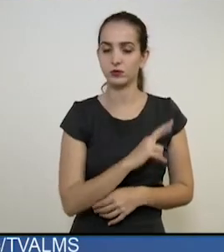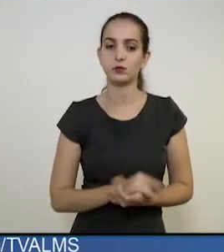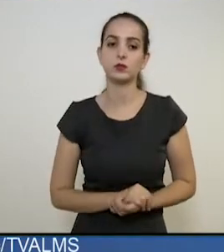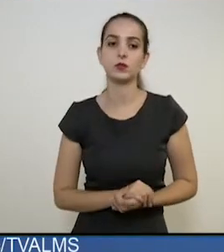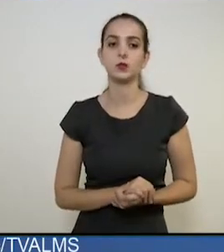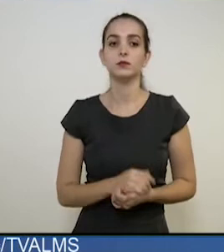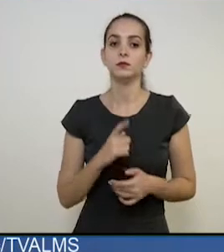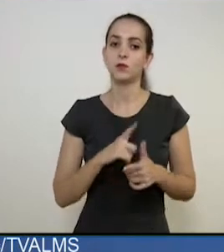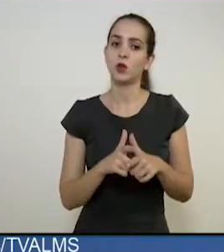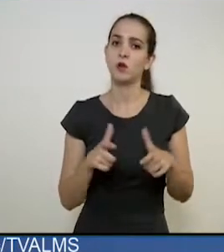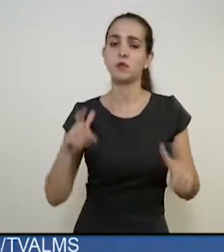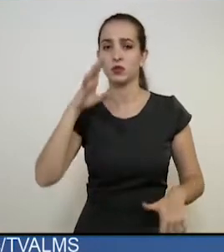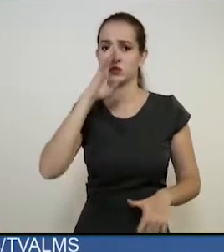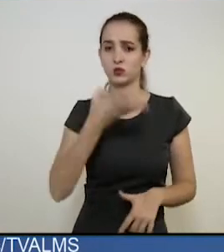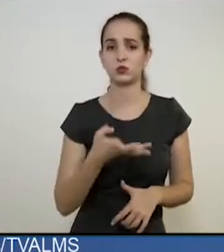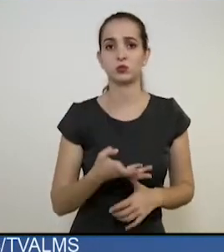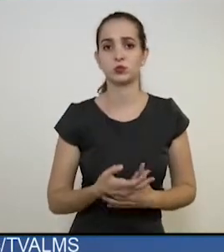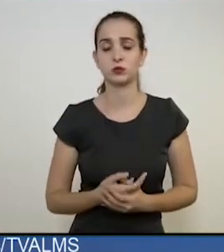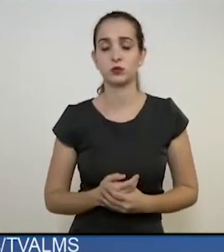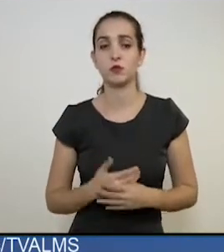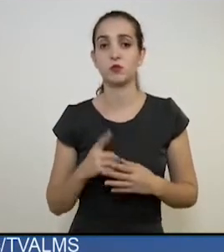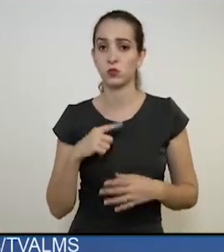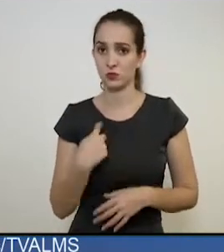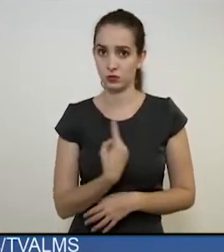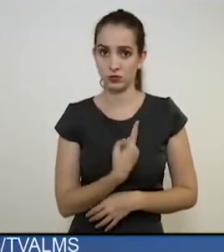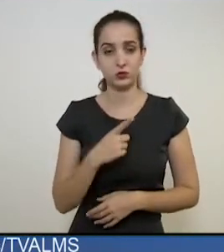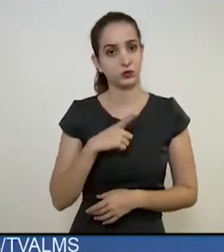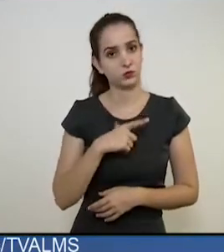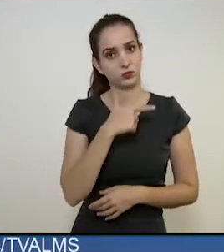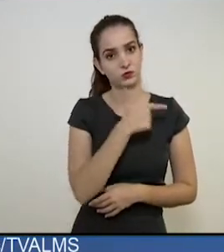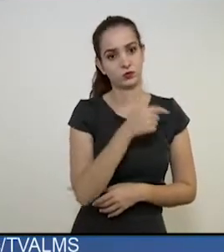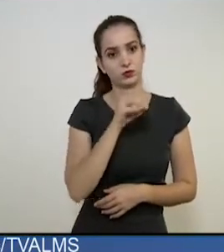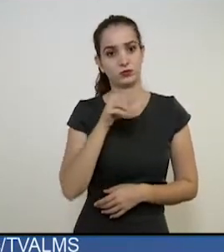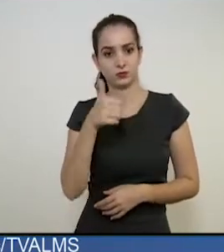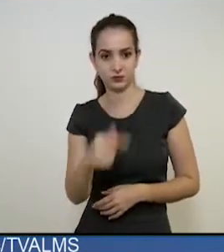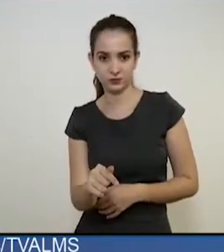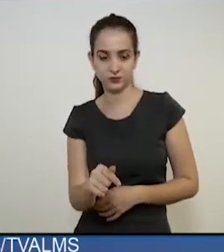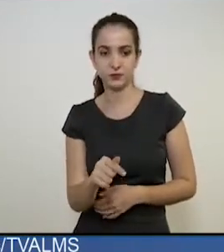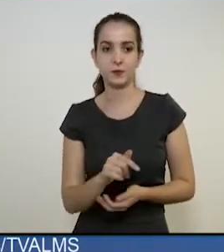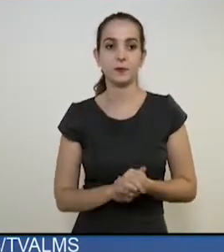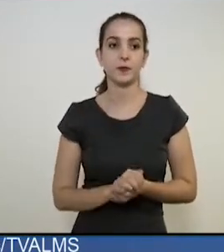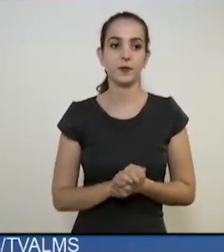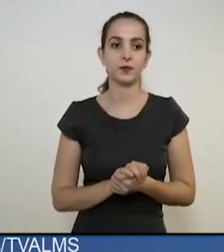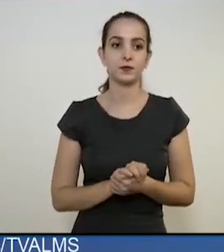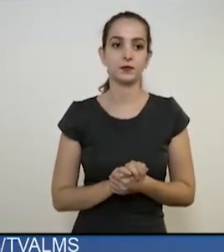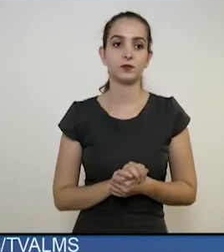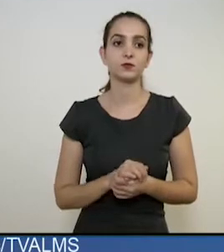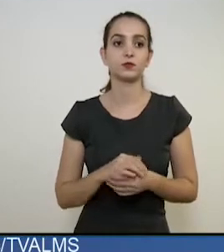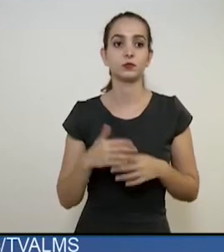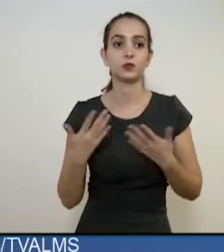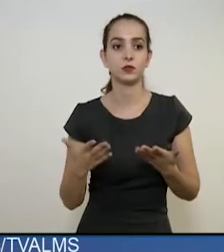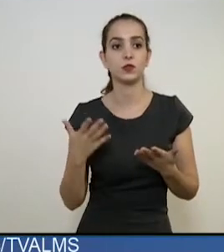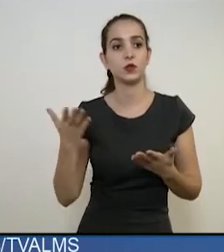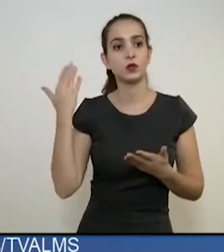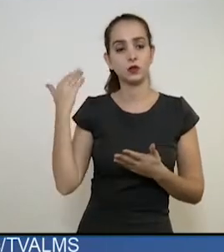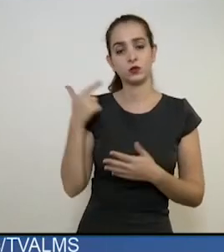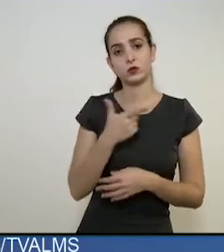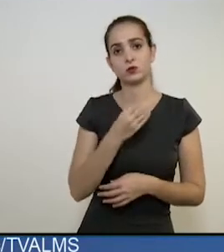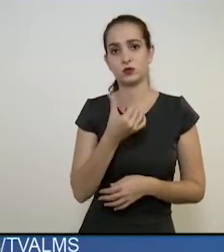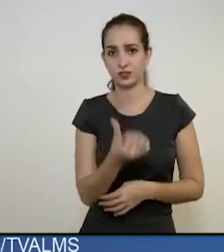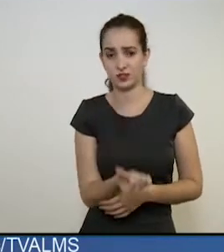aumentos expressivos de denúncias, mas tivemos 2017, com relação a